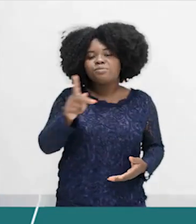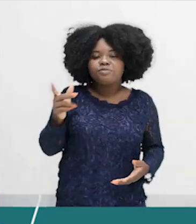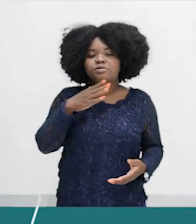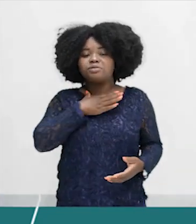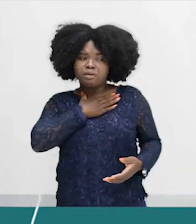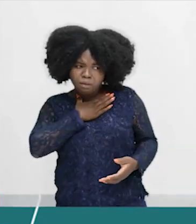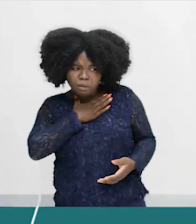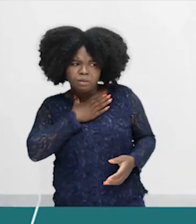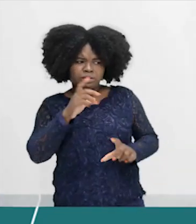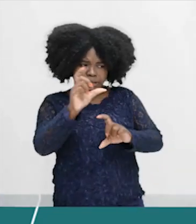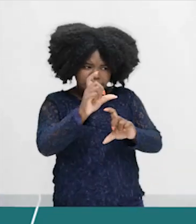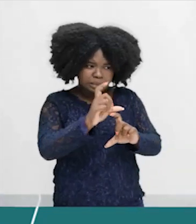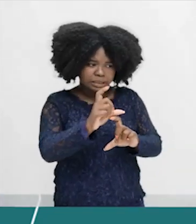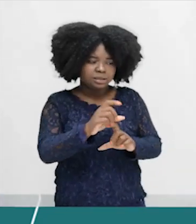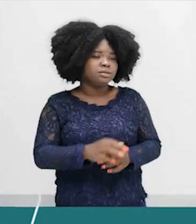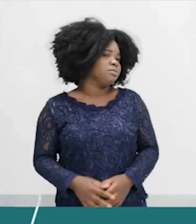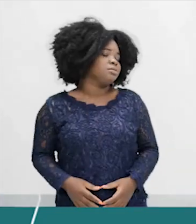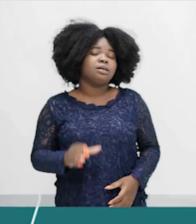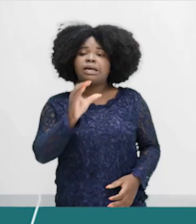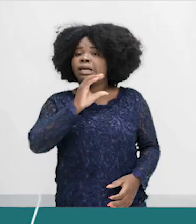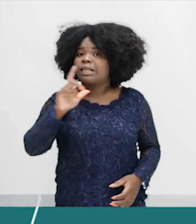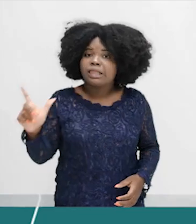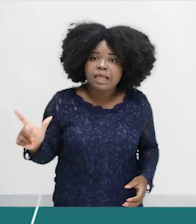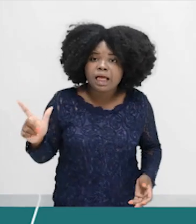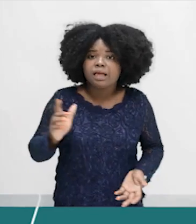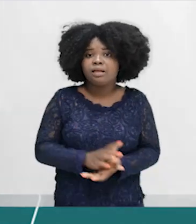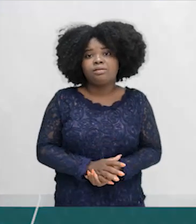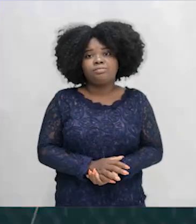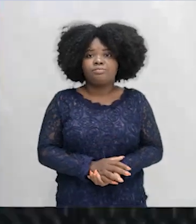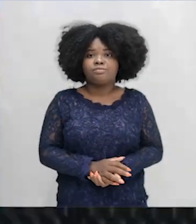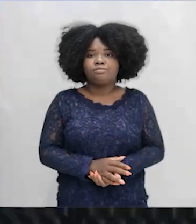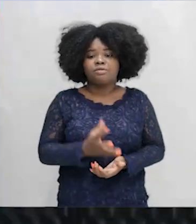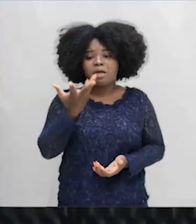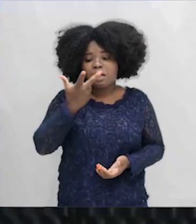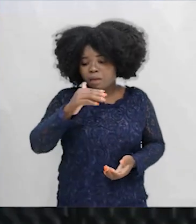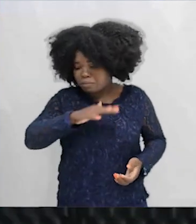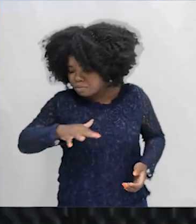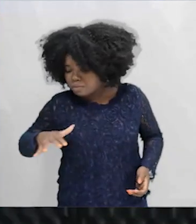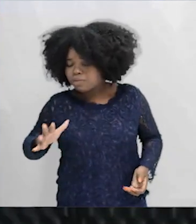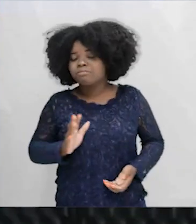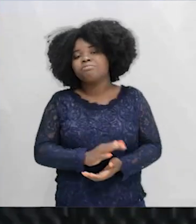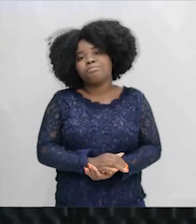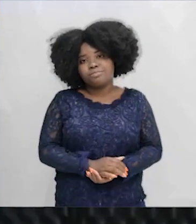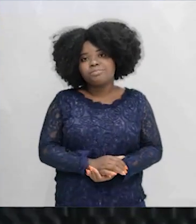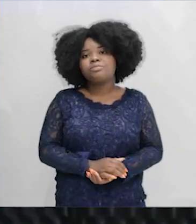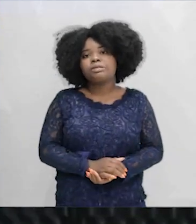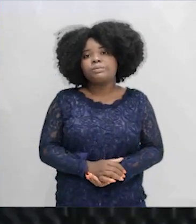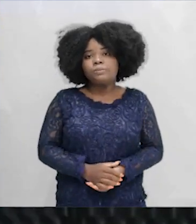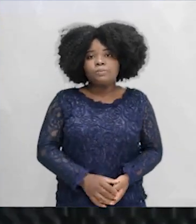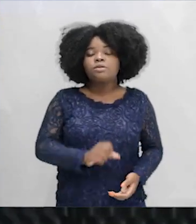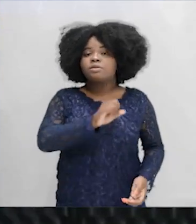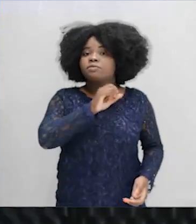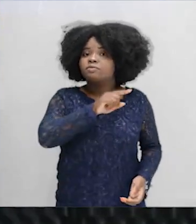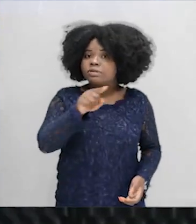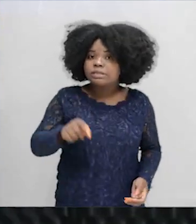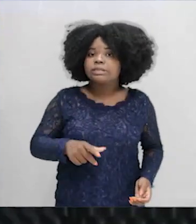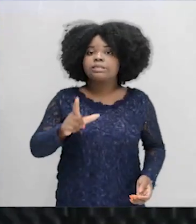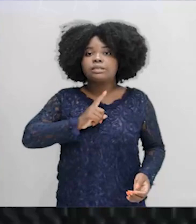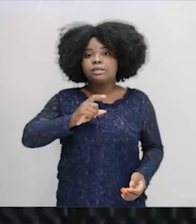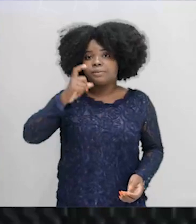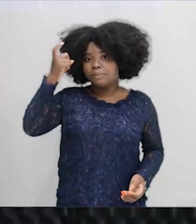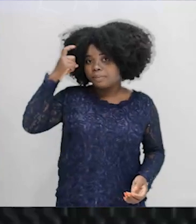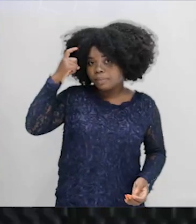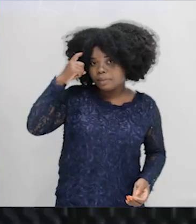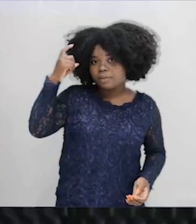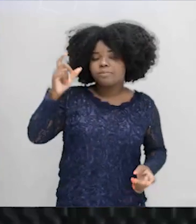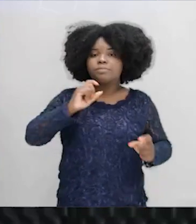podem ter a referência atual, né, de que os pais de vocês, com a idade que eu tenho, consomem quadrinhos e em algum momento a gente parou de